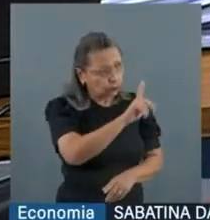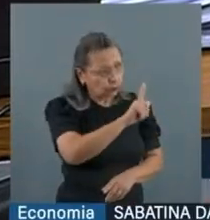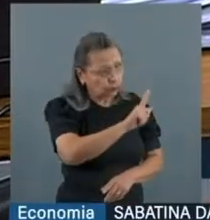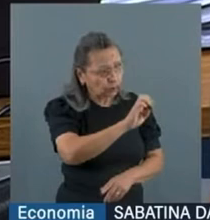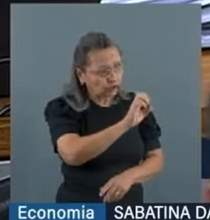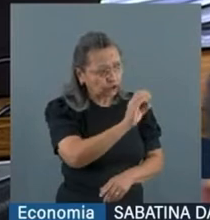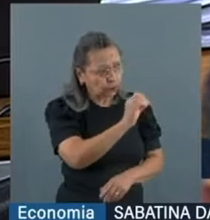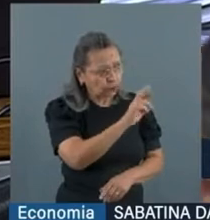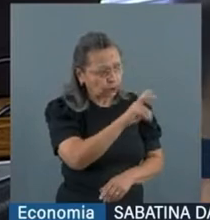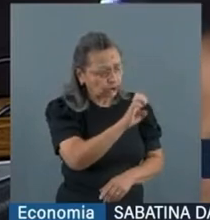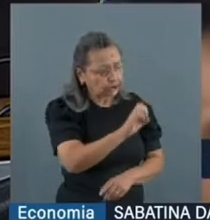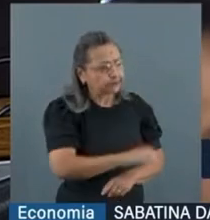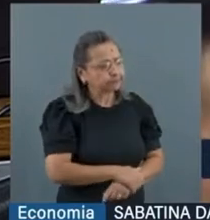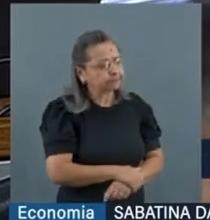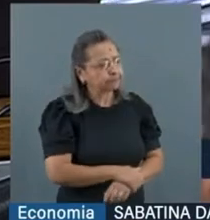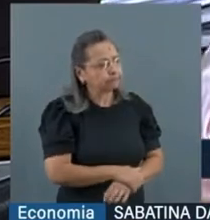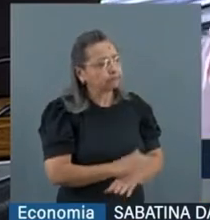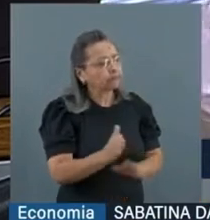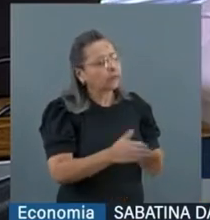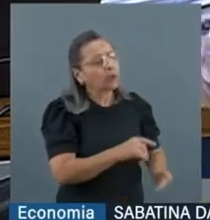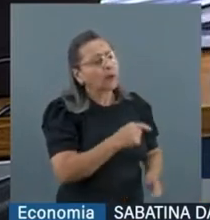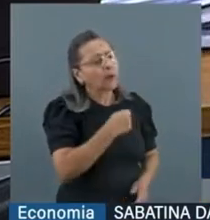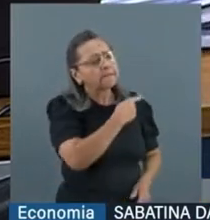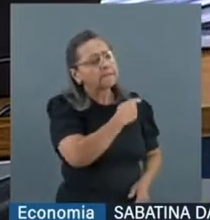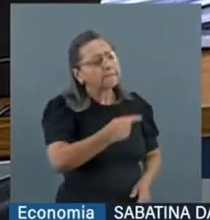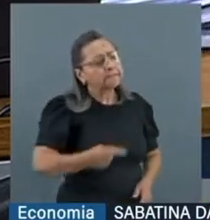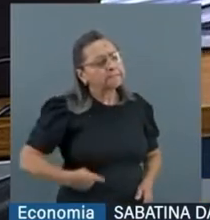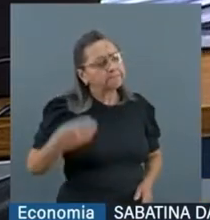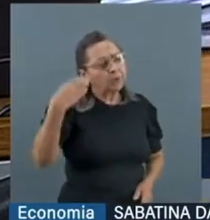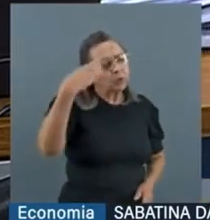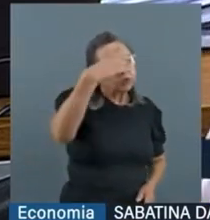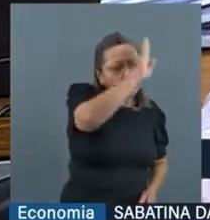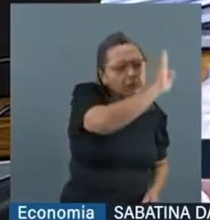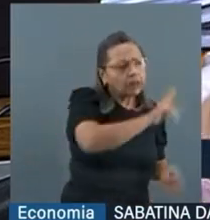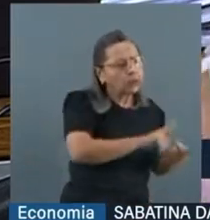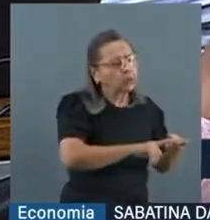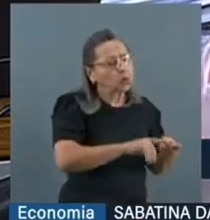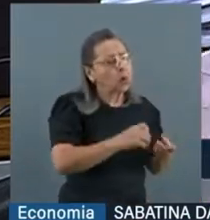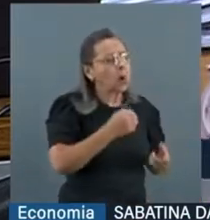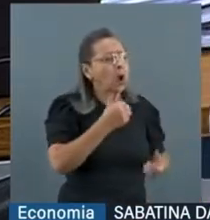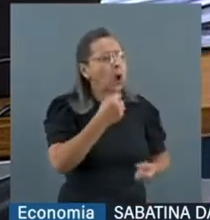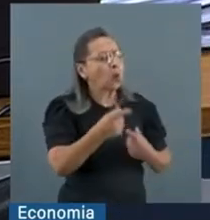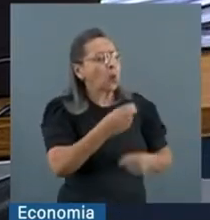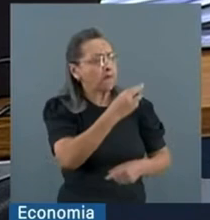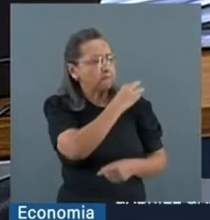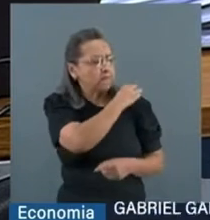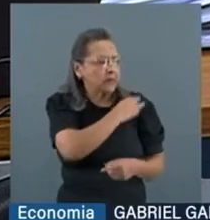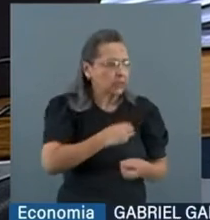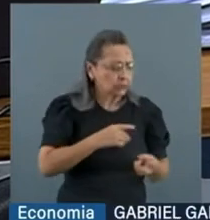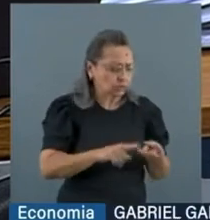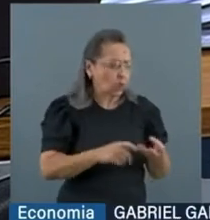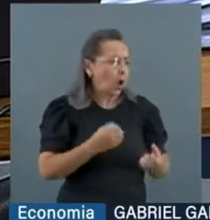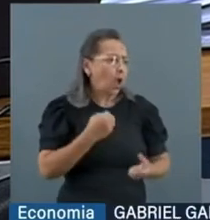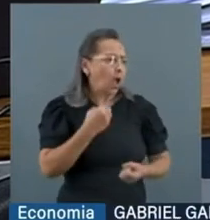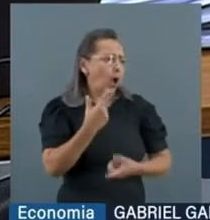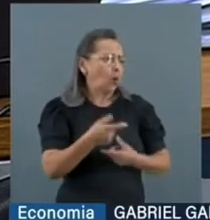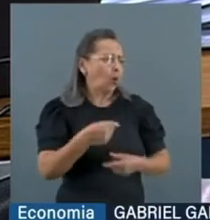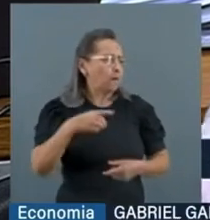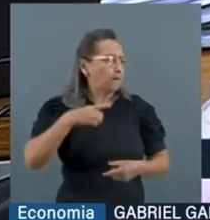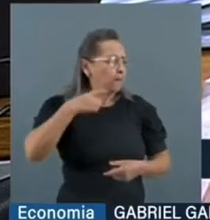o presidente bolsonaro algum dos seus ministros alguns dos deputados ditos